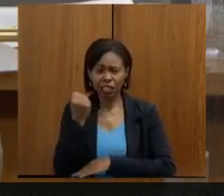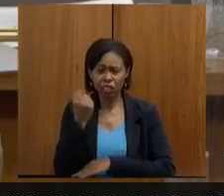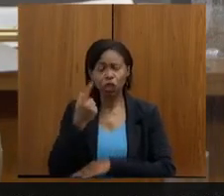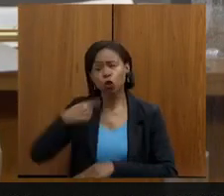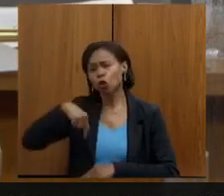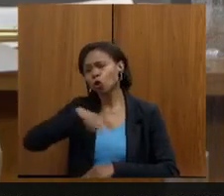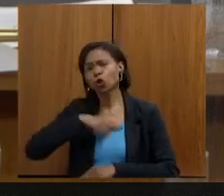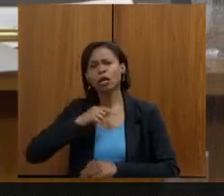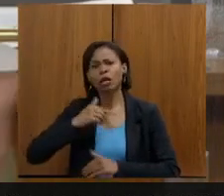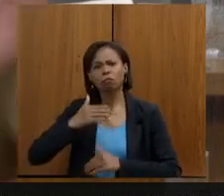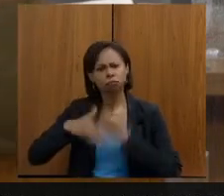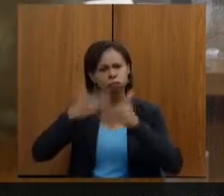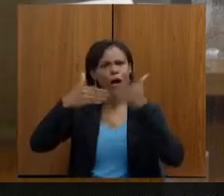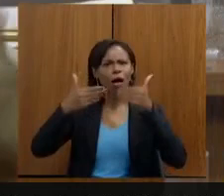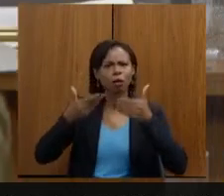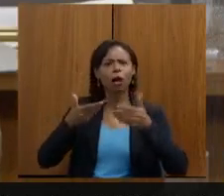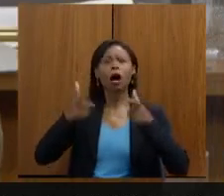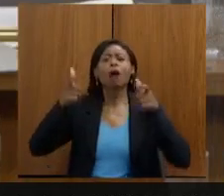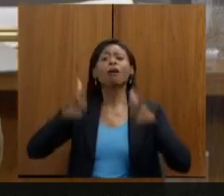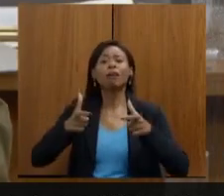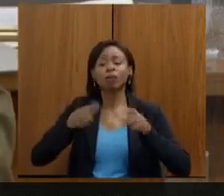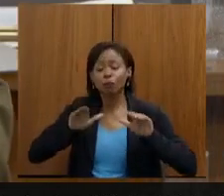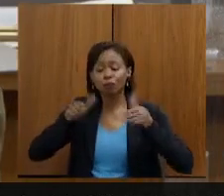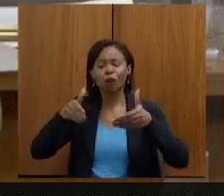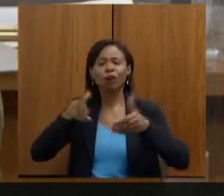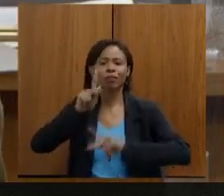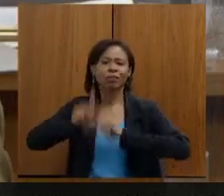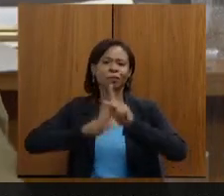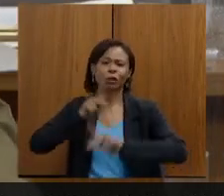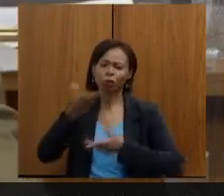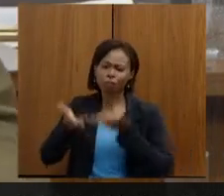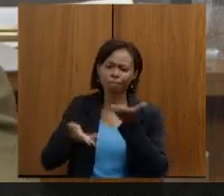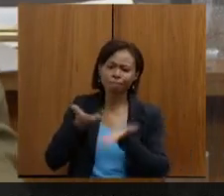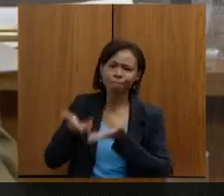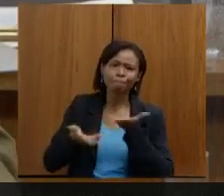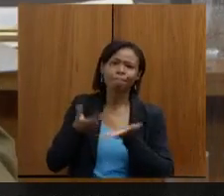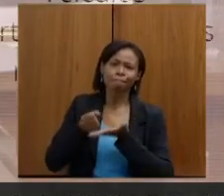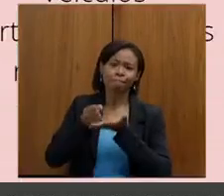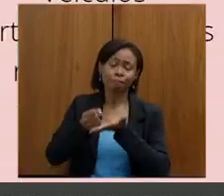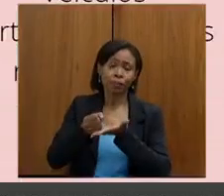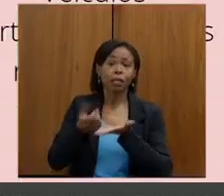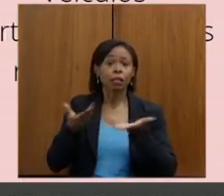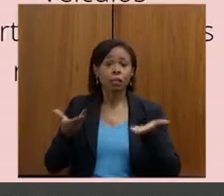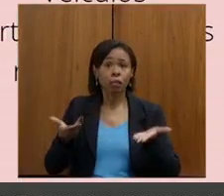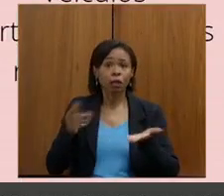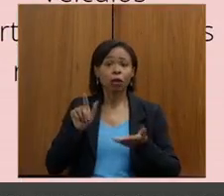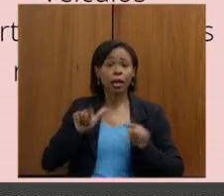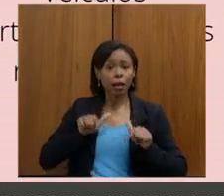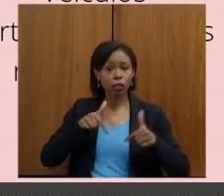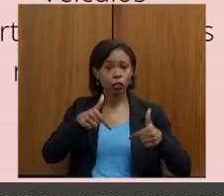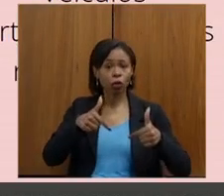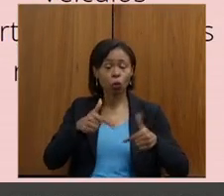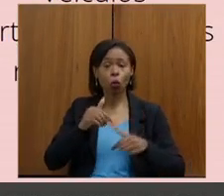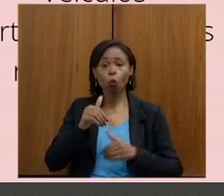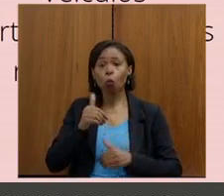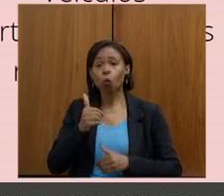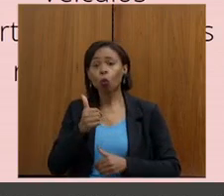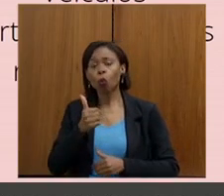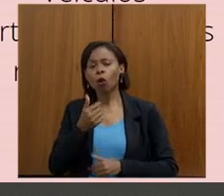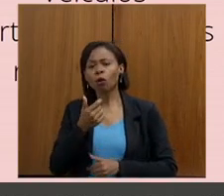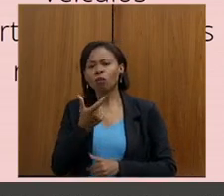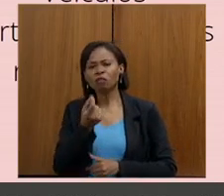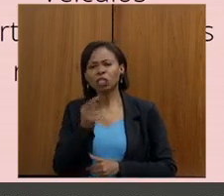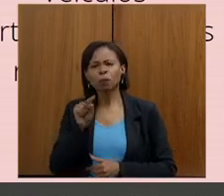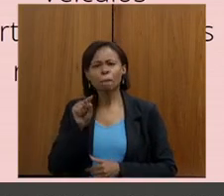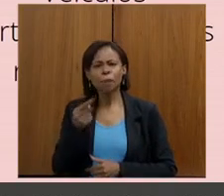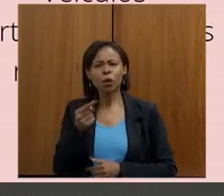para onde precisava para cuidar das pessoas então conseguimos essas operações aí a atuação quase 20 mil armas de